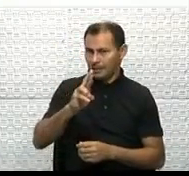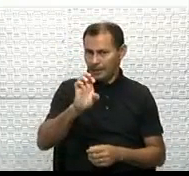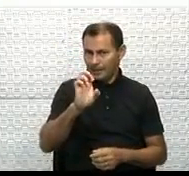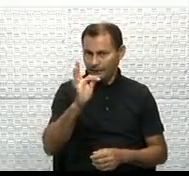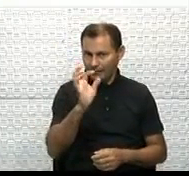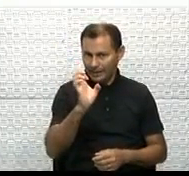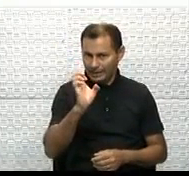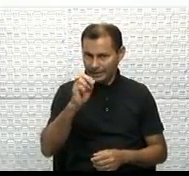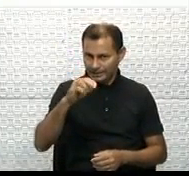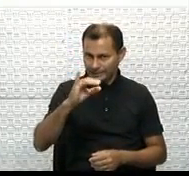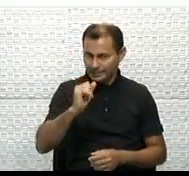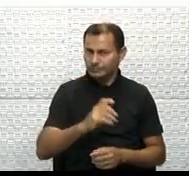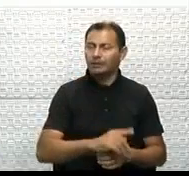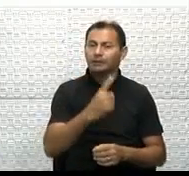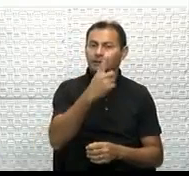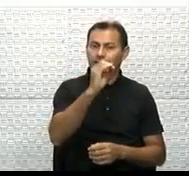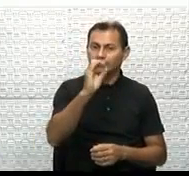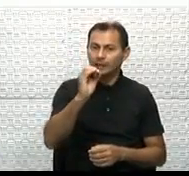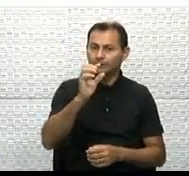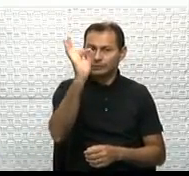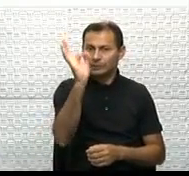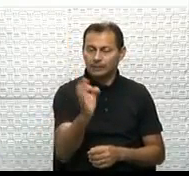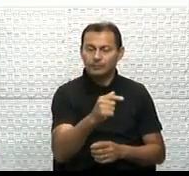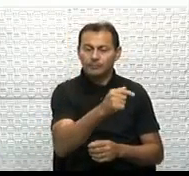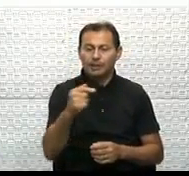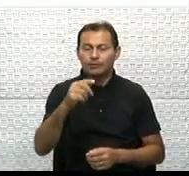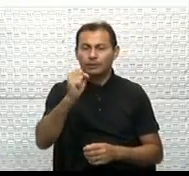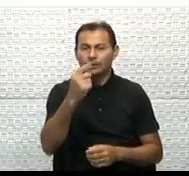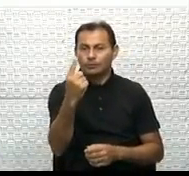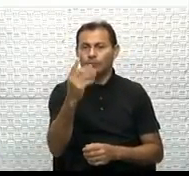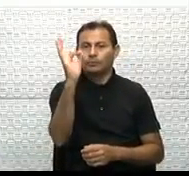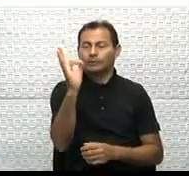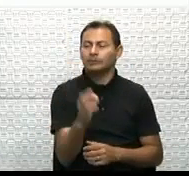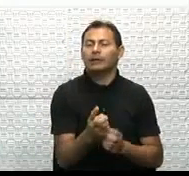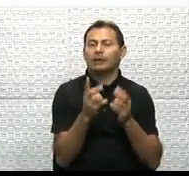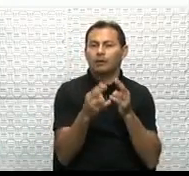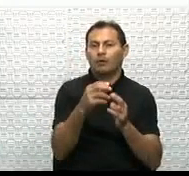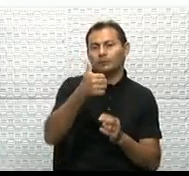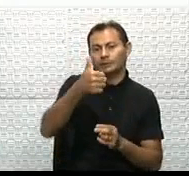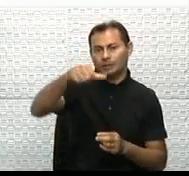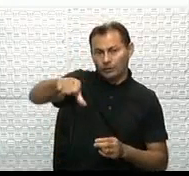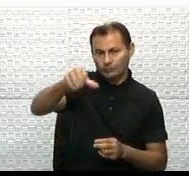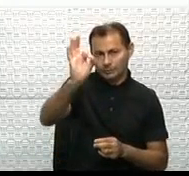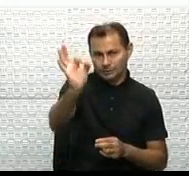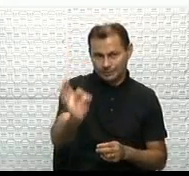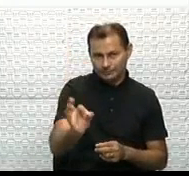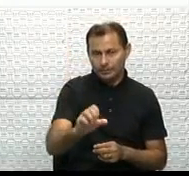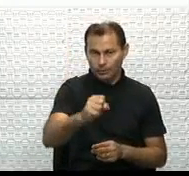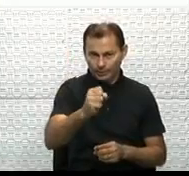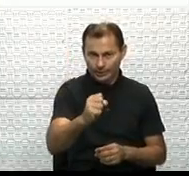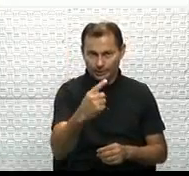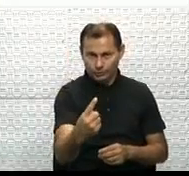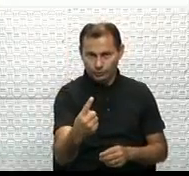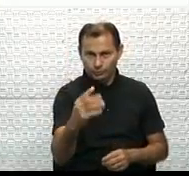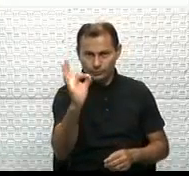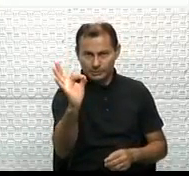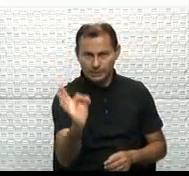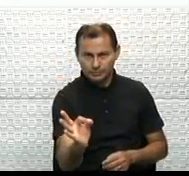Então, 100% menos esses 81% é igual a 19%. Então,